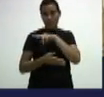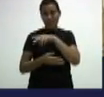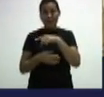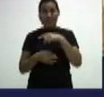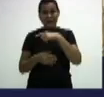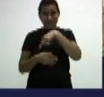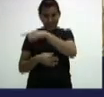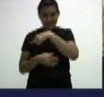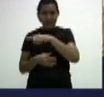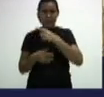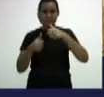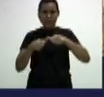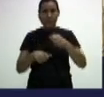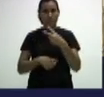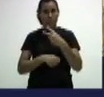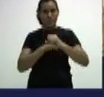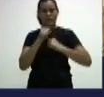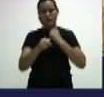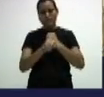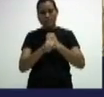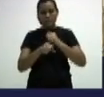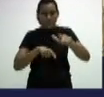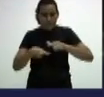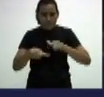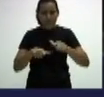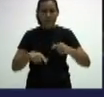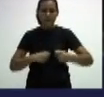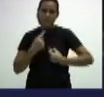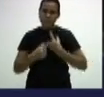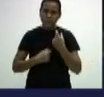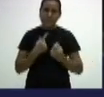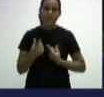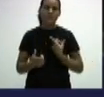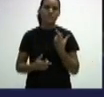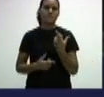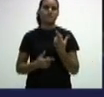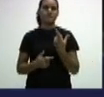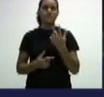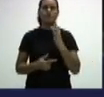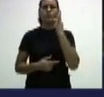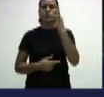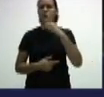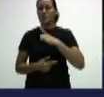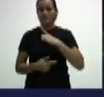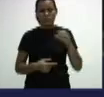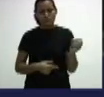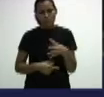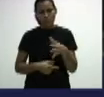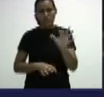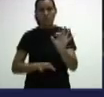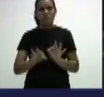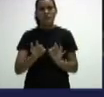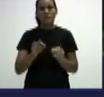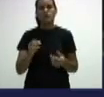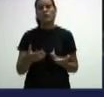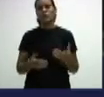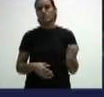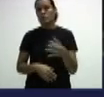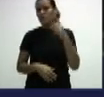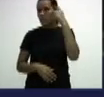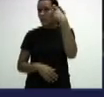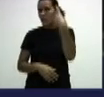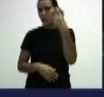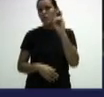menos mais 2 anos produzindo. E para o futuro tem novos planos, novas ideias? Ou o